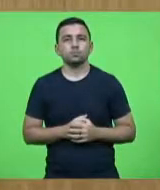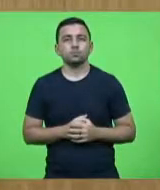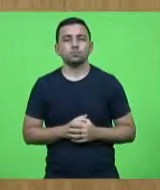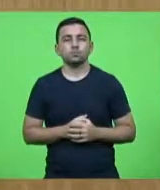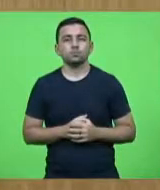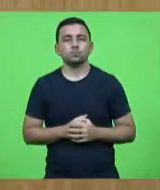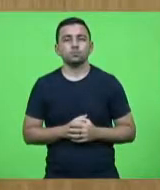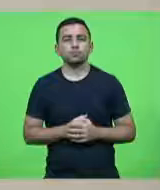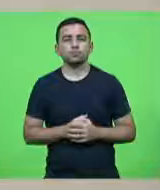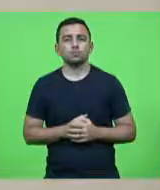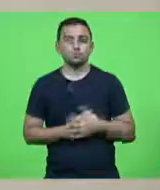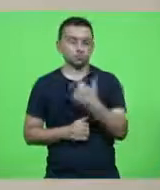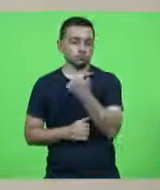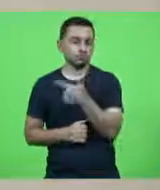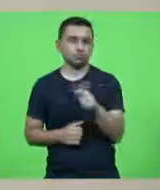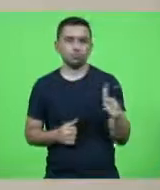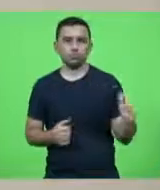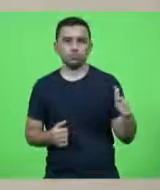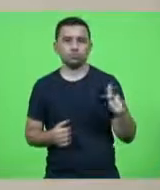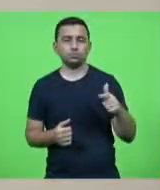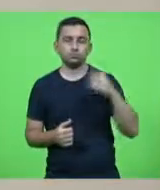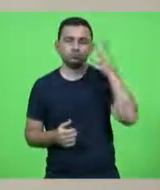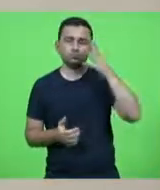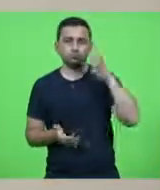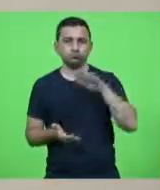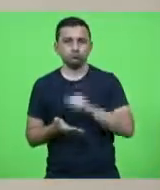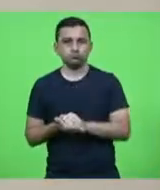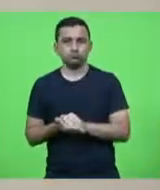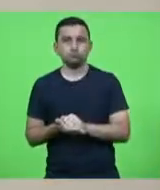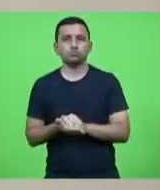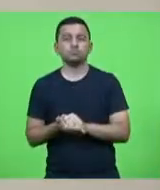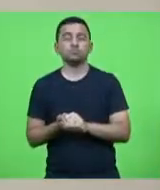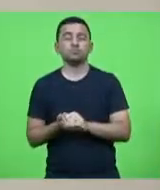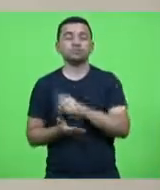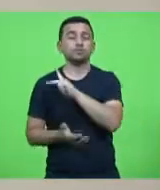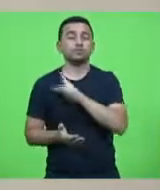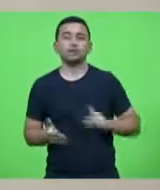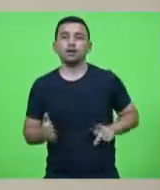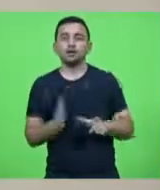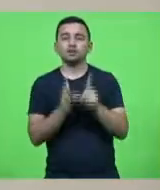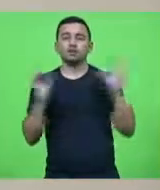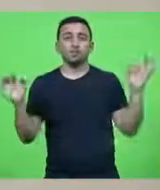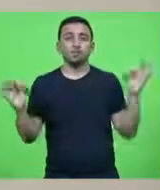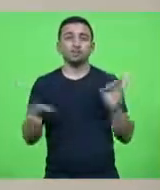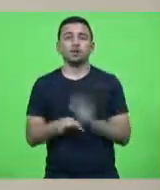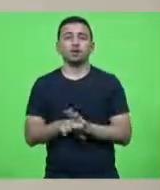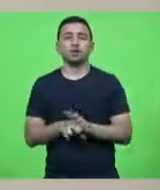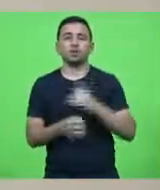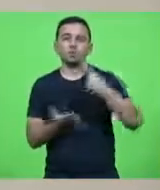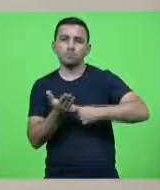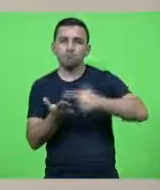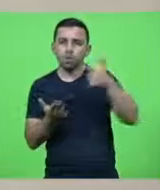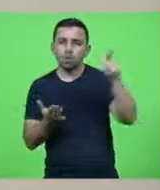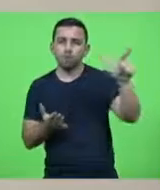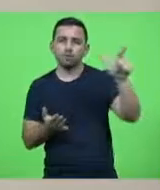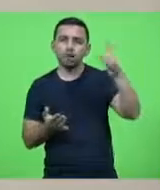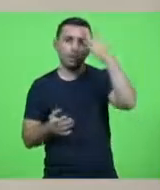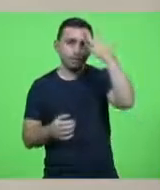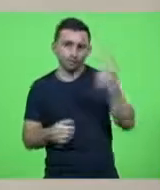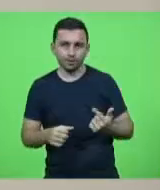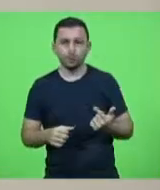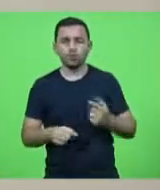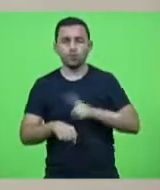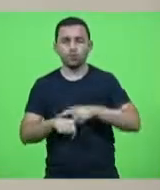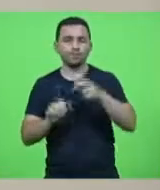não havendo novos oradores inscritos essa presidência antes de encerrar a sessão convoca outra ordinária para amanhã